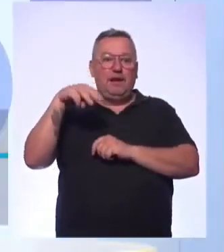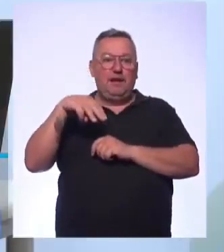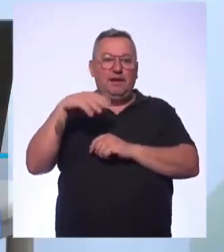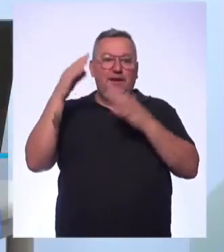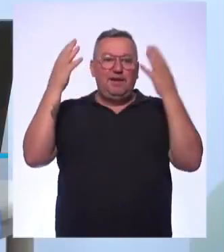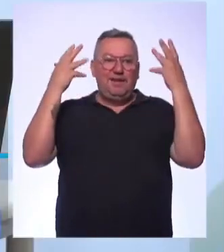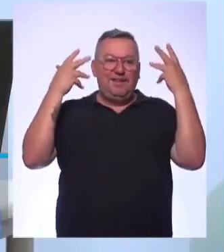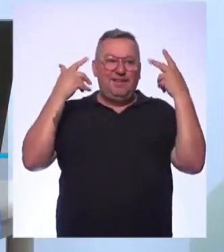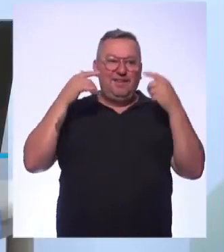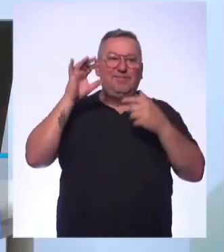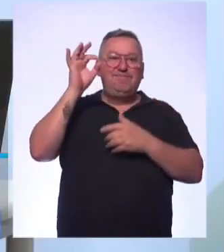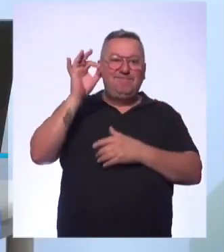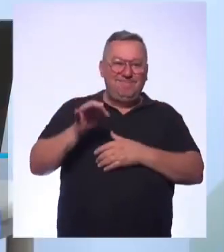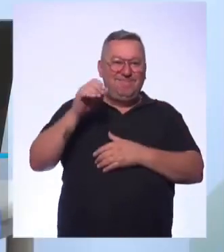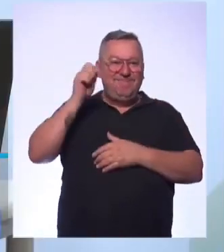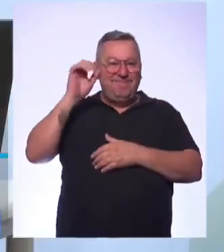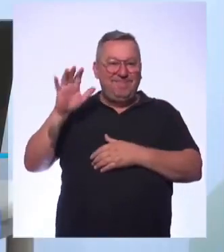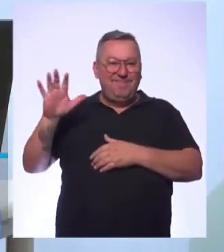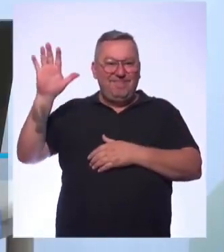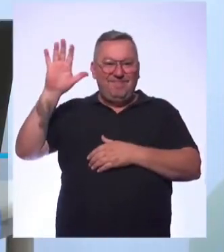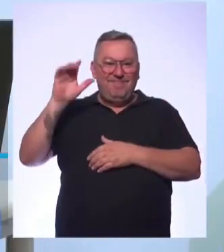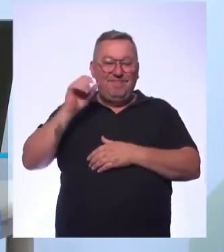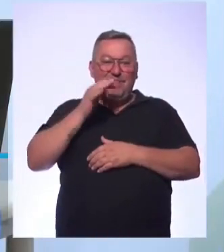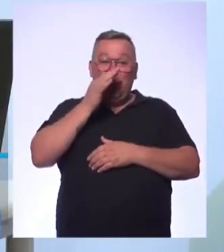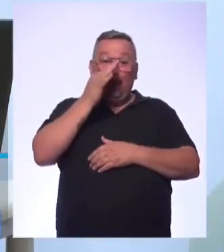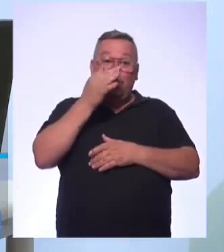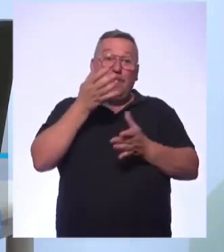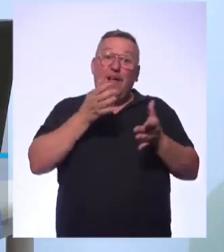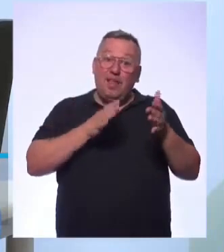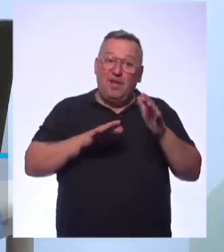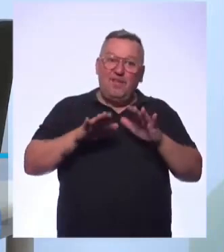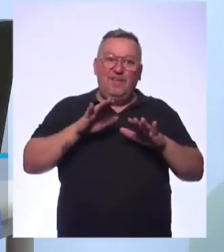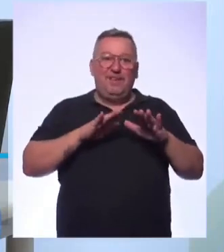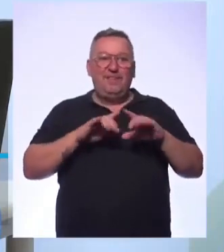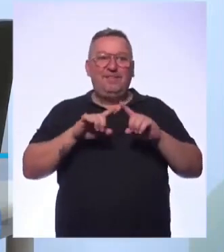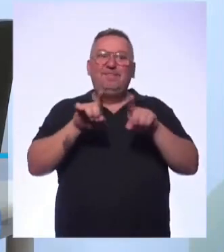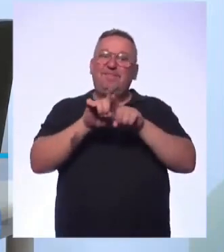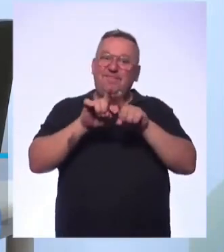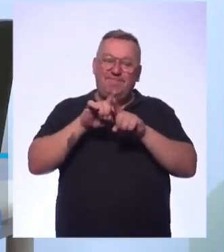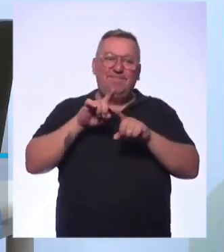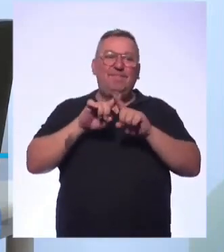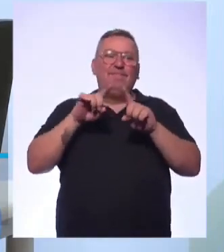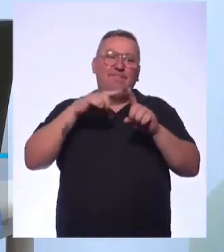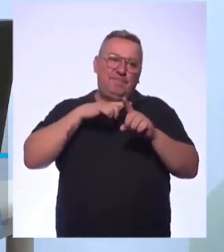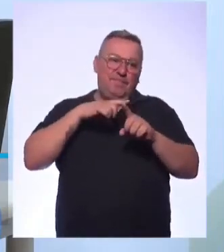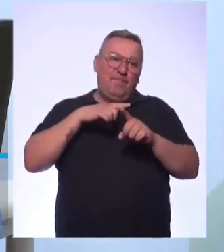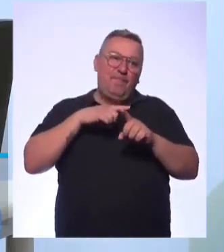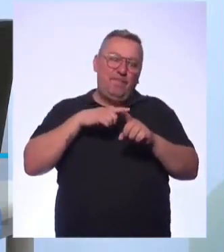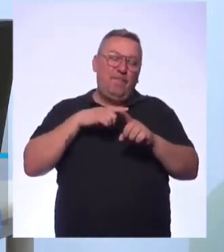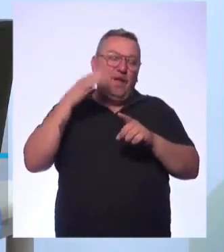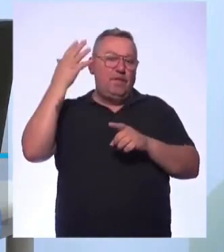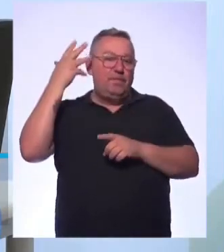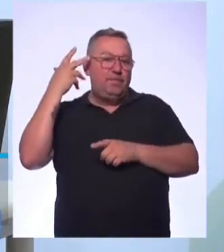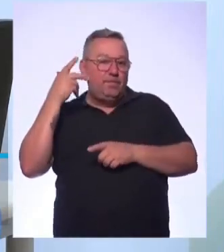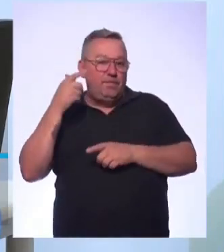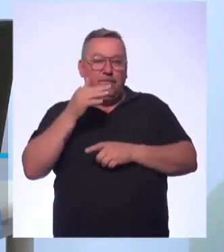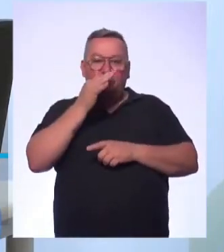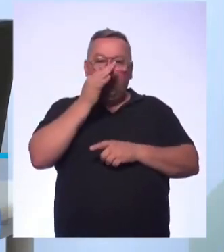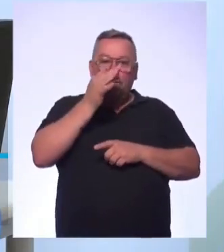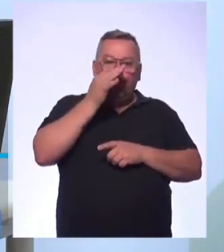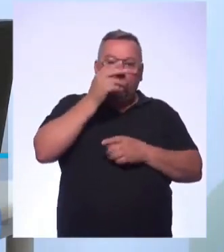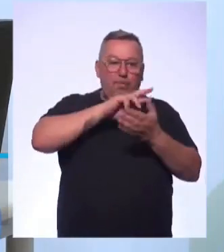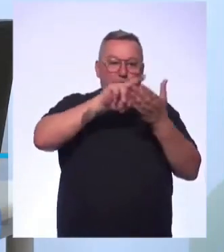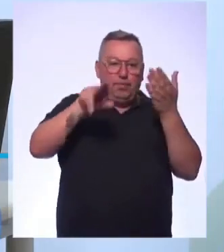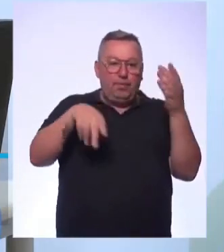com certeza da África e as plantas talvez, né? Eu também fiquei com essa, mas sim, temos fauna e temos flora também, né, gente?